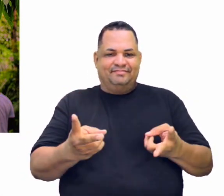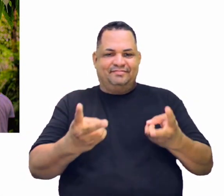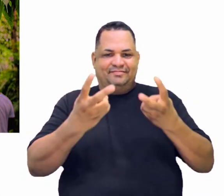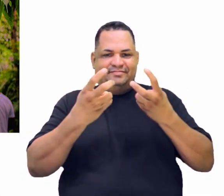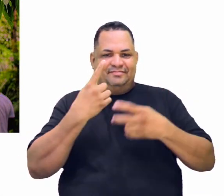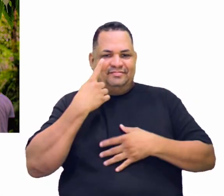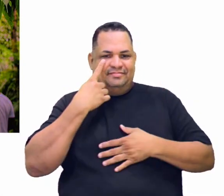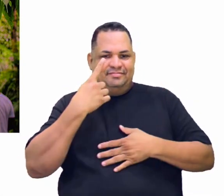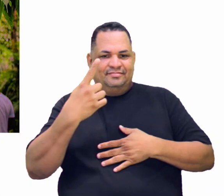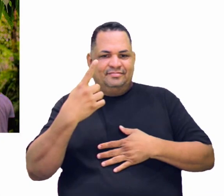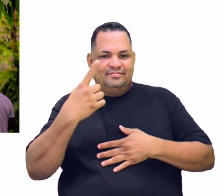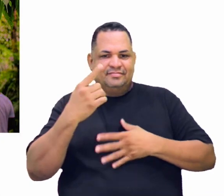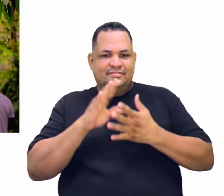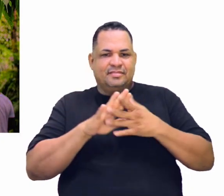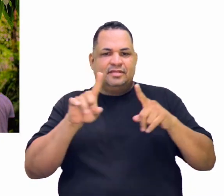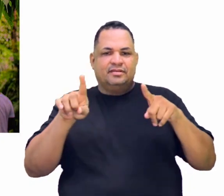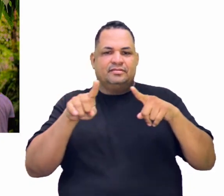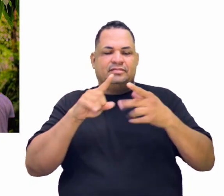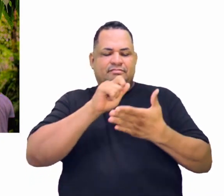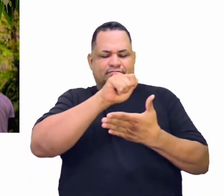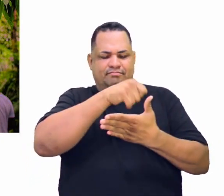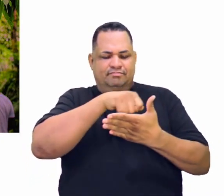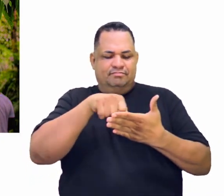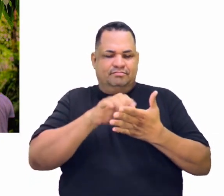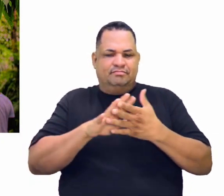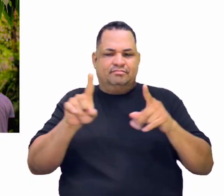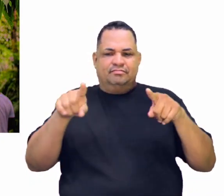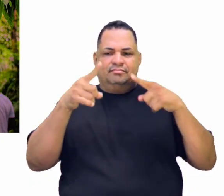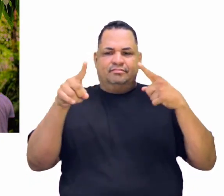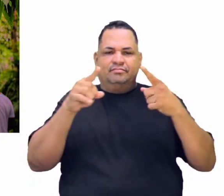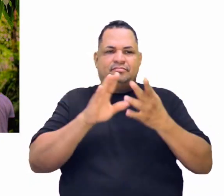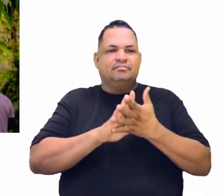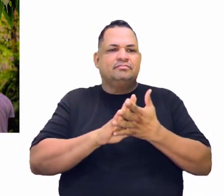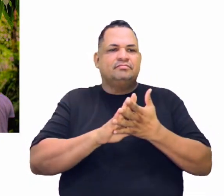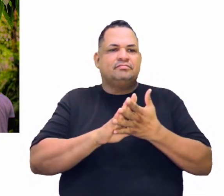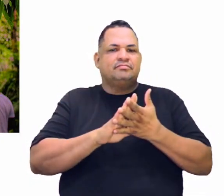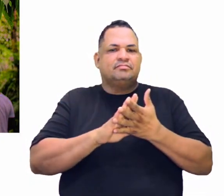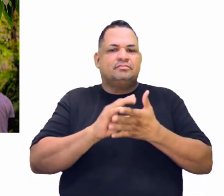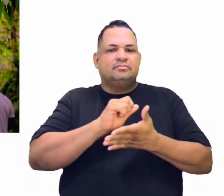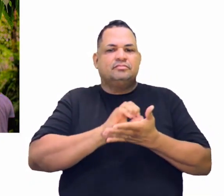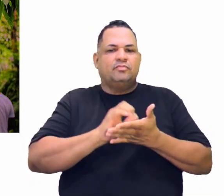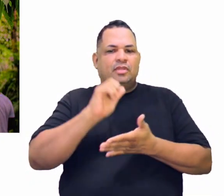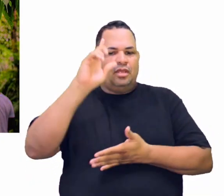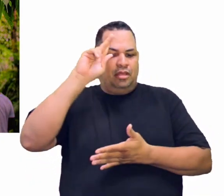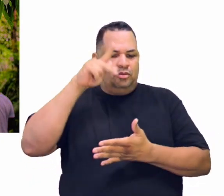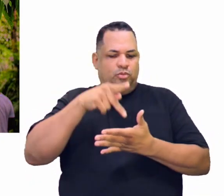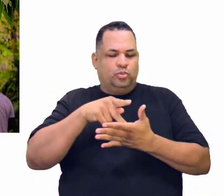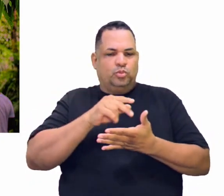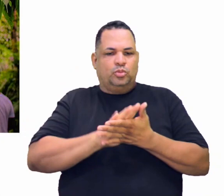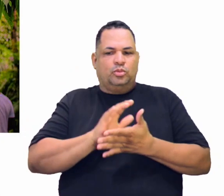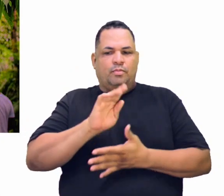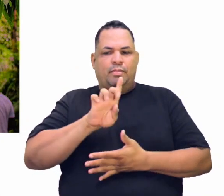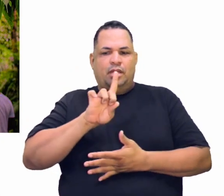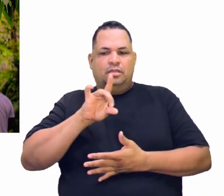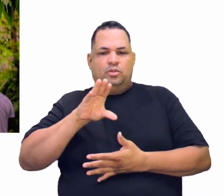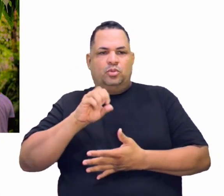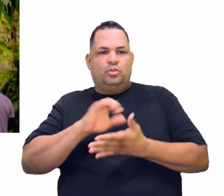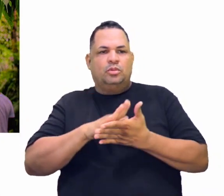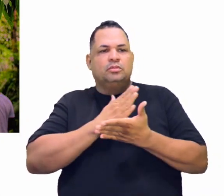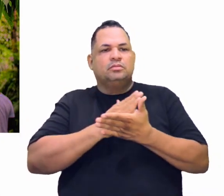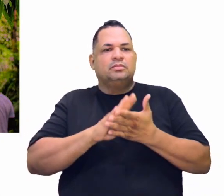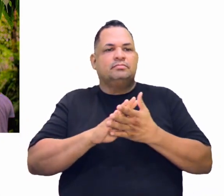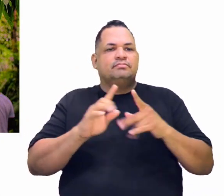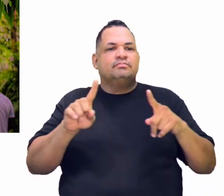percebe, olha só a melodia, a letra dessa música. Se não me falha a memória, é o Bado que canta. Então, começa assim.